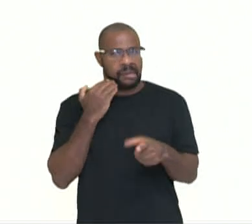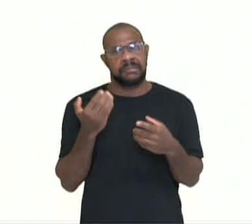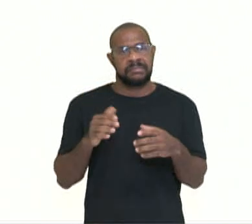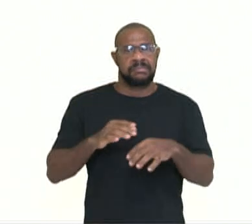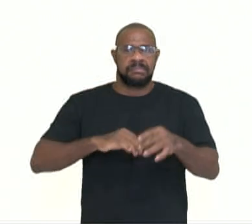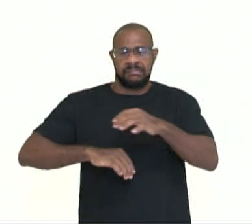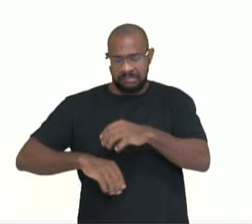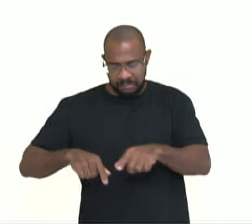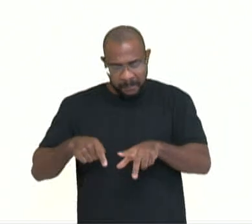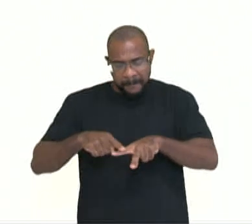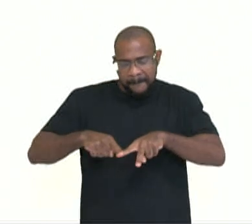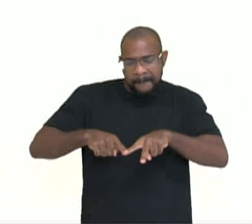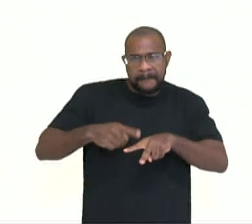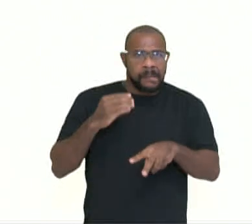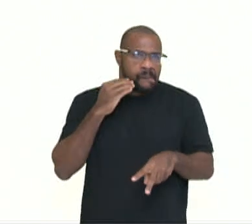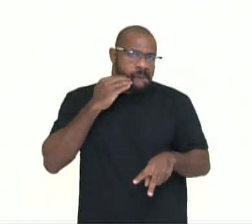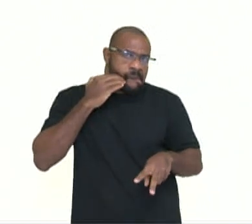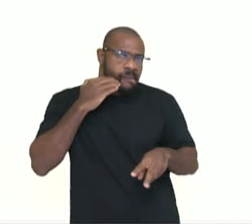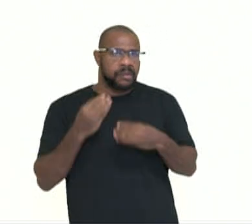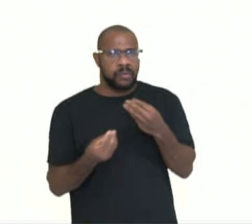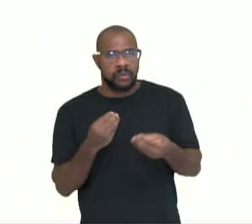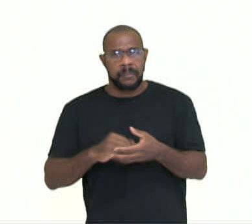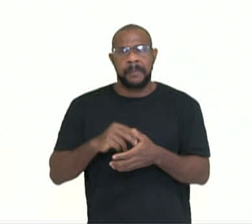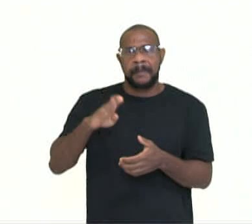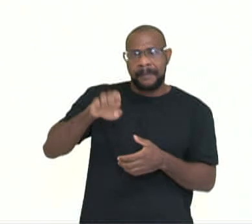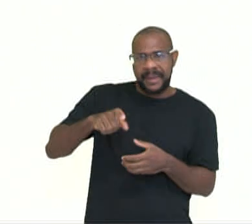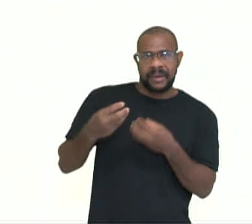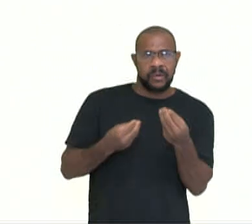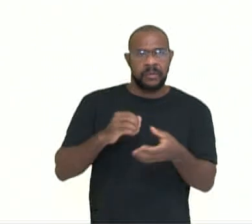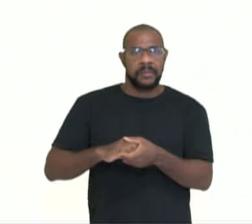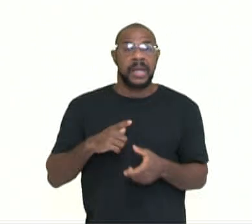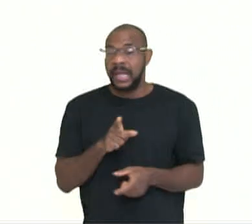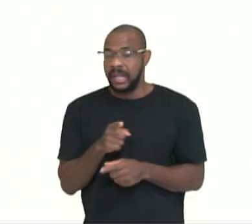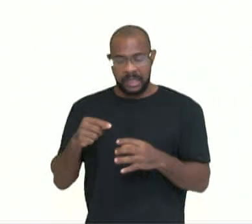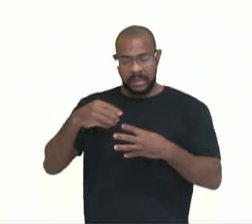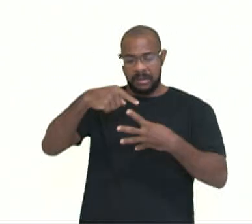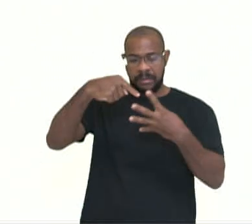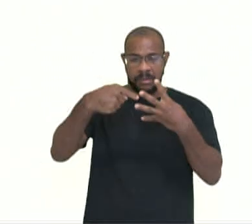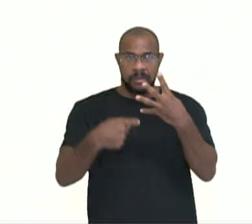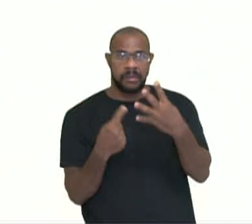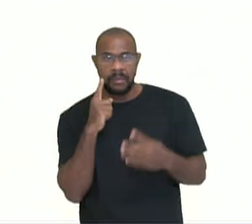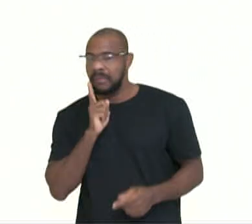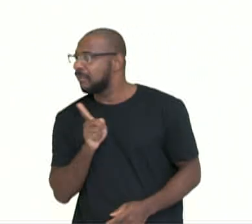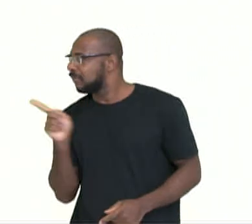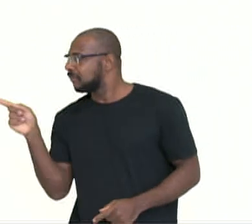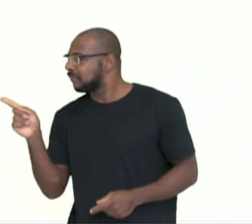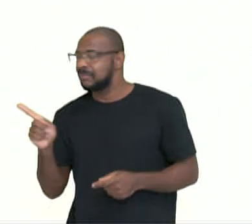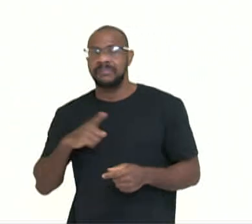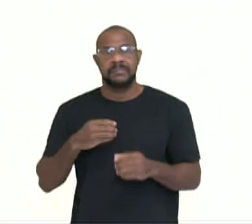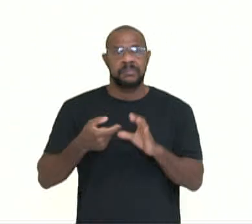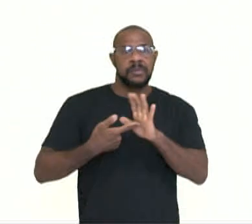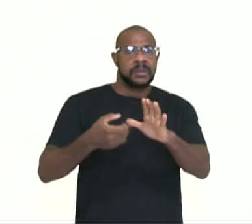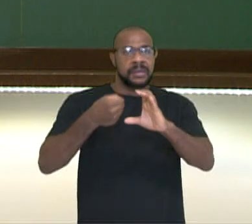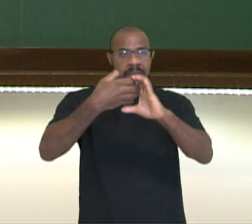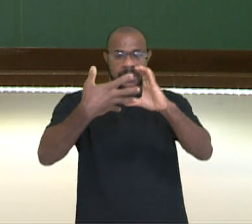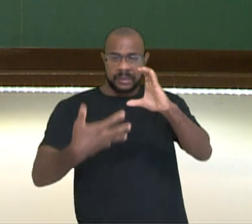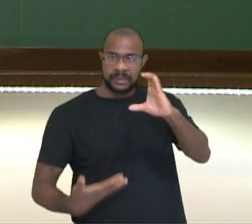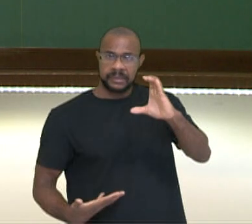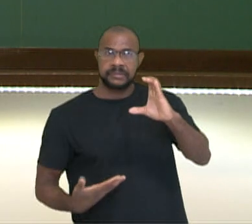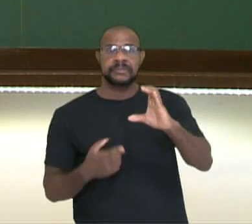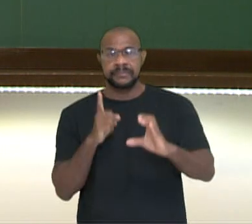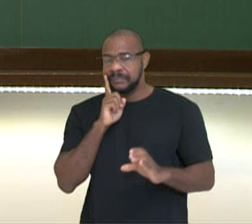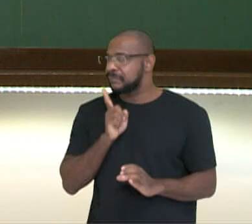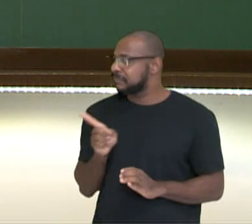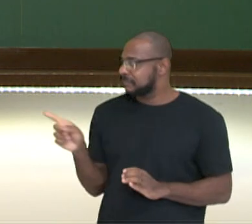problemas auditivos. Precisa aparecer todas essas características para ser considerada síndrome congênita do Zika? Não,